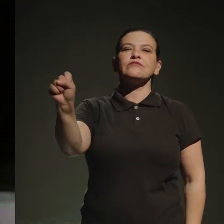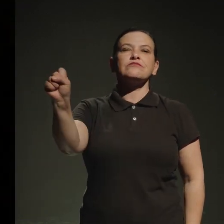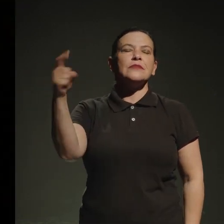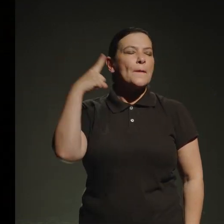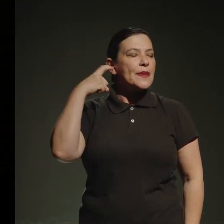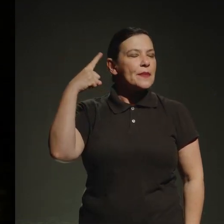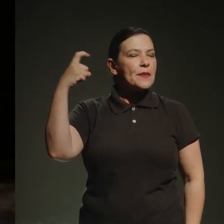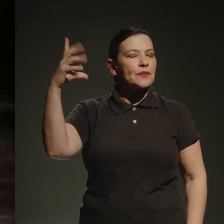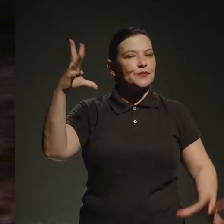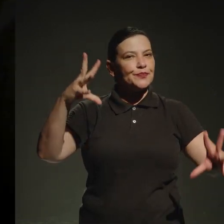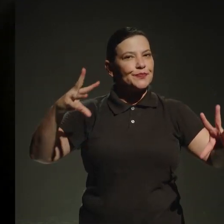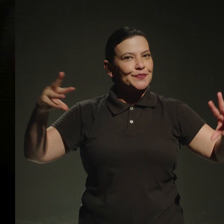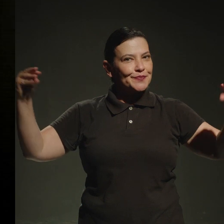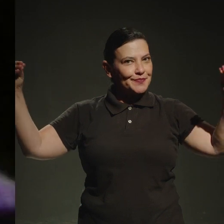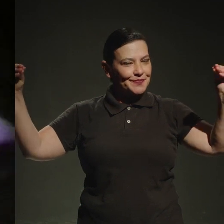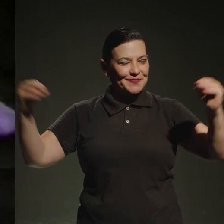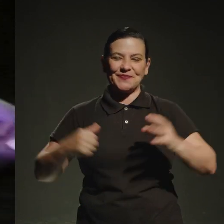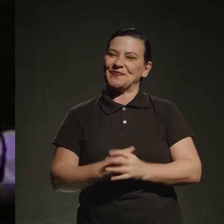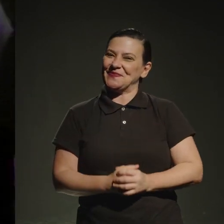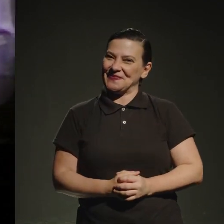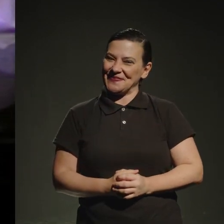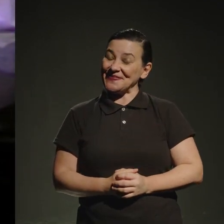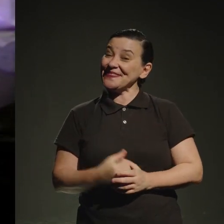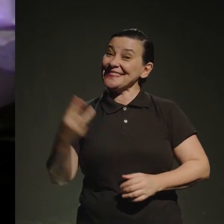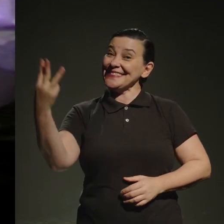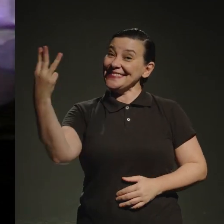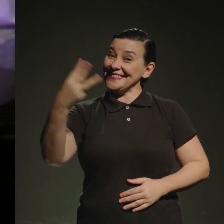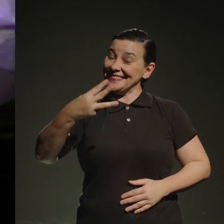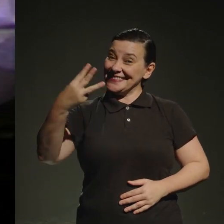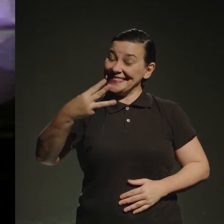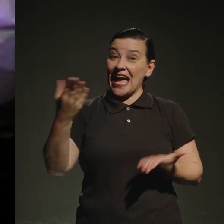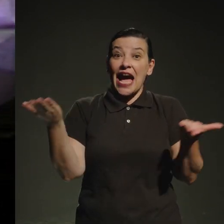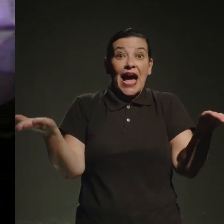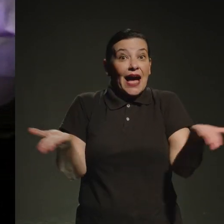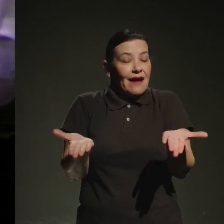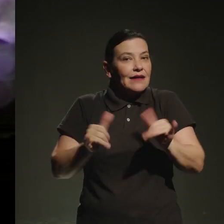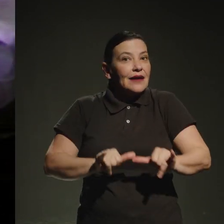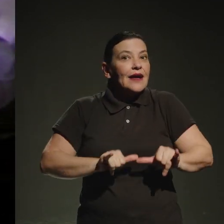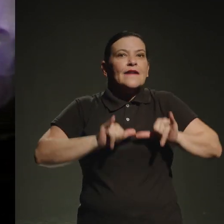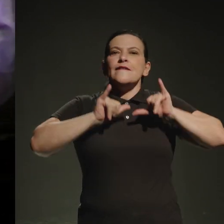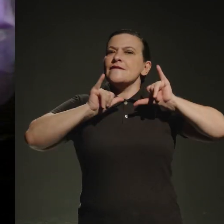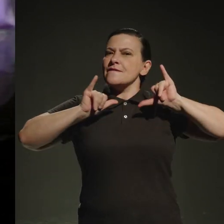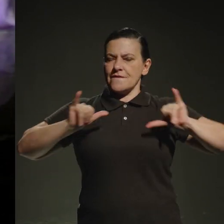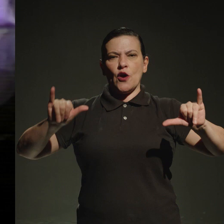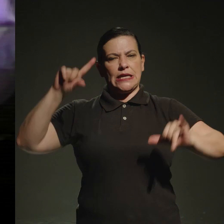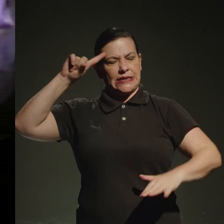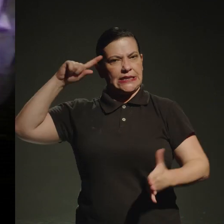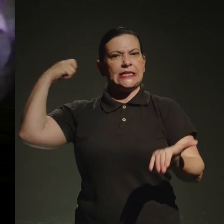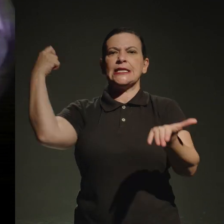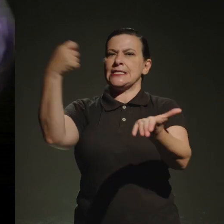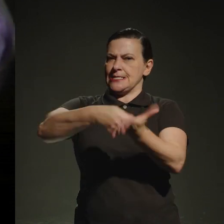Cena 3, onde se revela a radical decisão de Miguel de desligar-se do de fora e